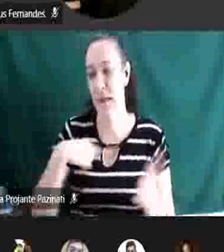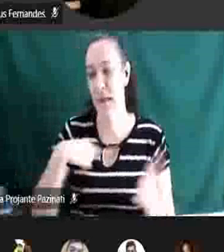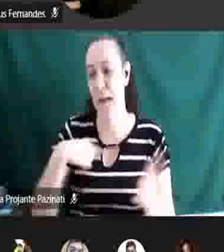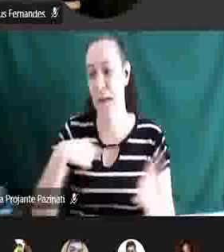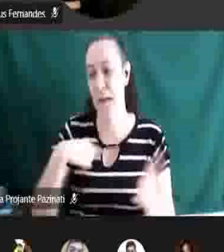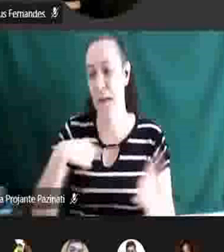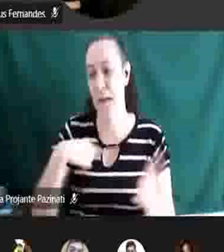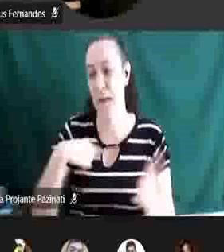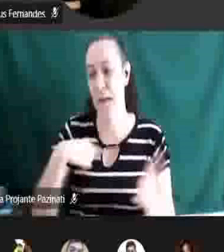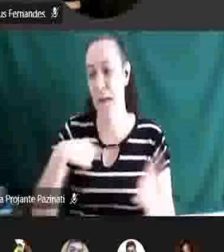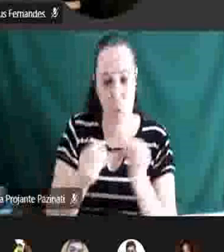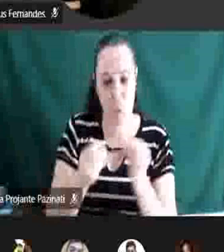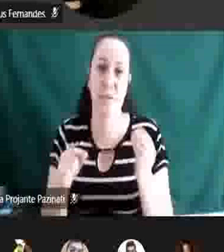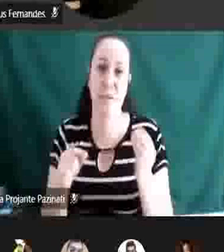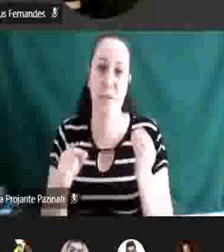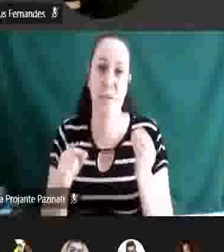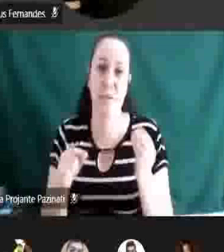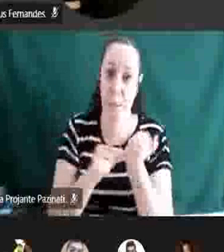opção seria